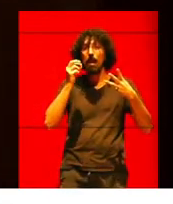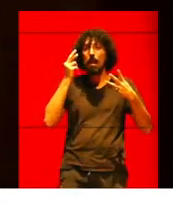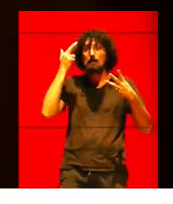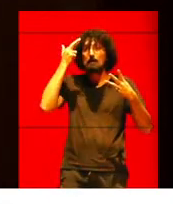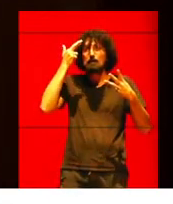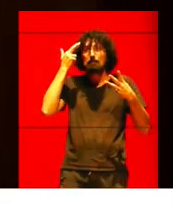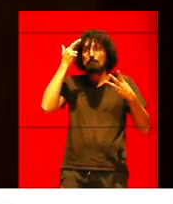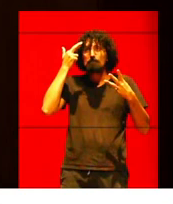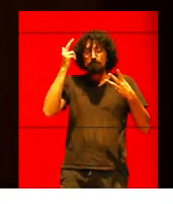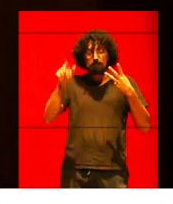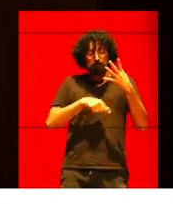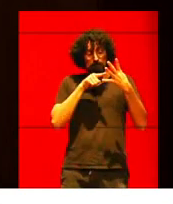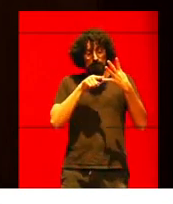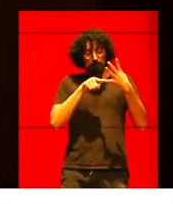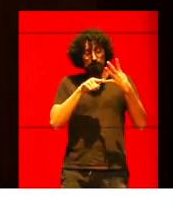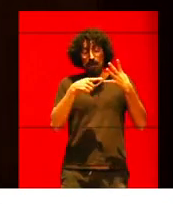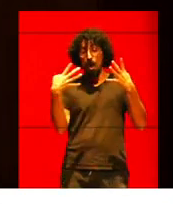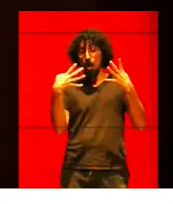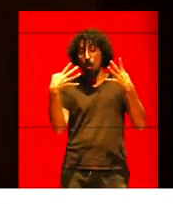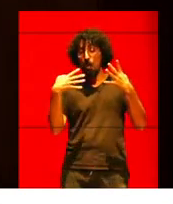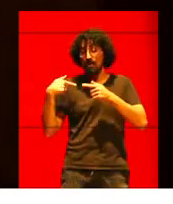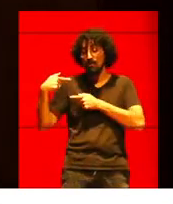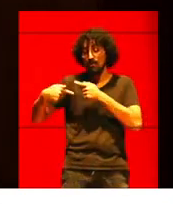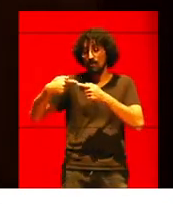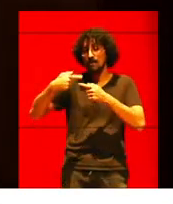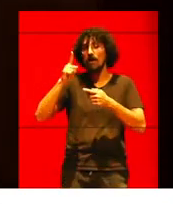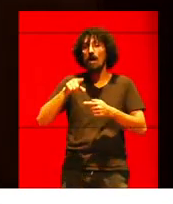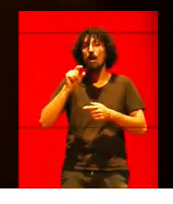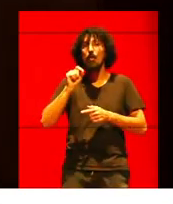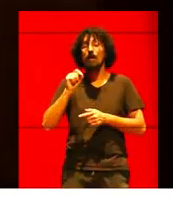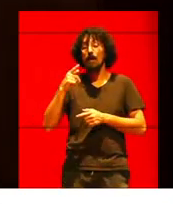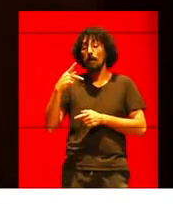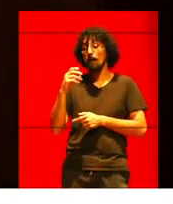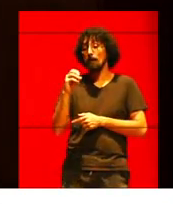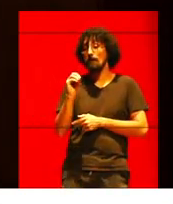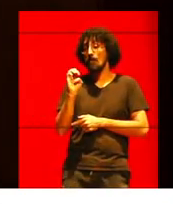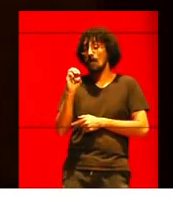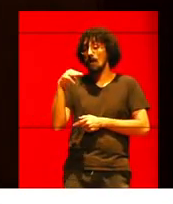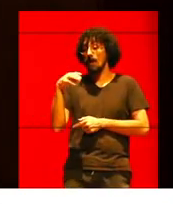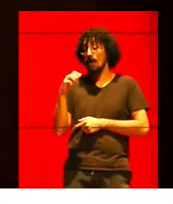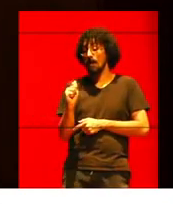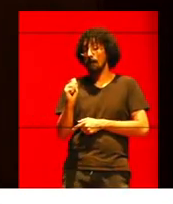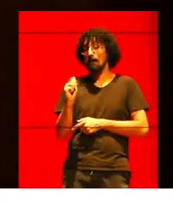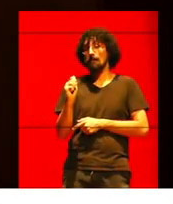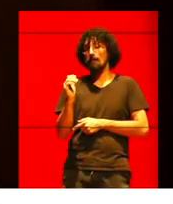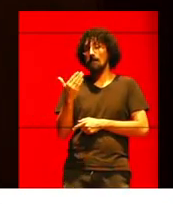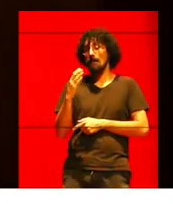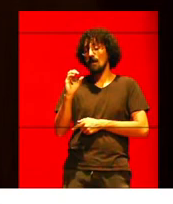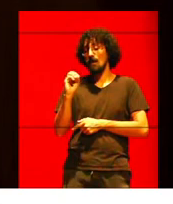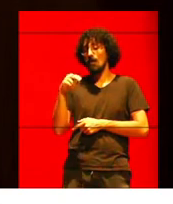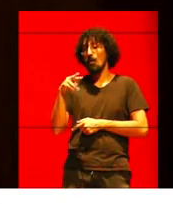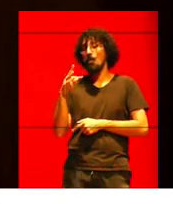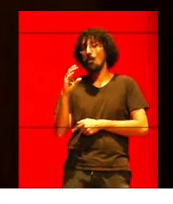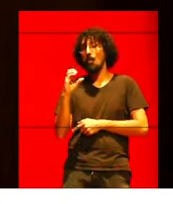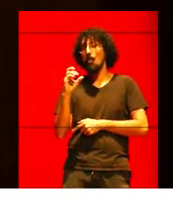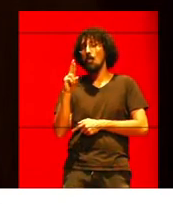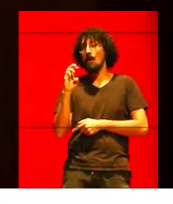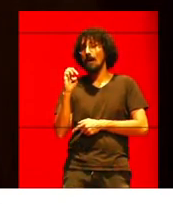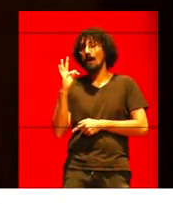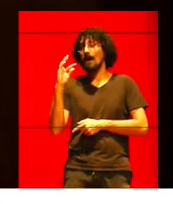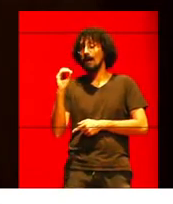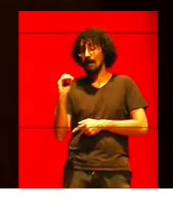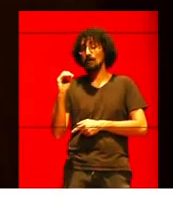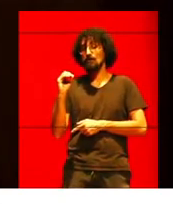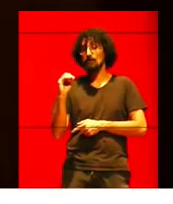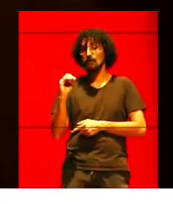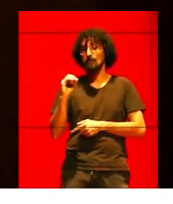Já a quarta geração é a geração do poema concreto. Caetano Veloso, né? Alguma coisa acontece no meu coração que só